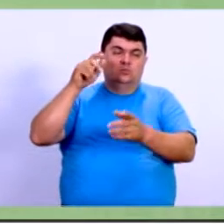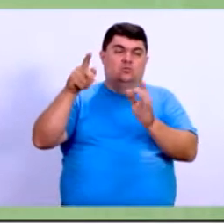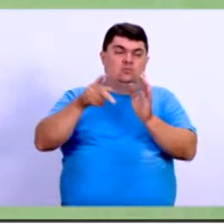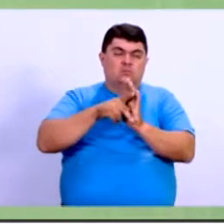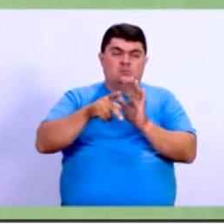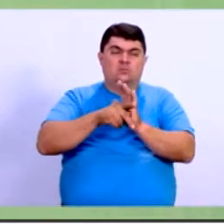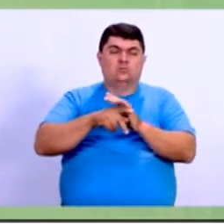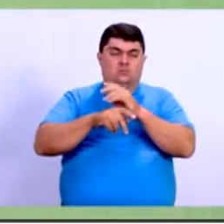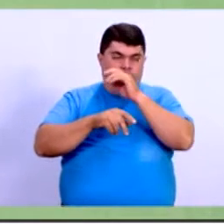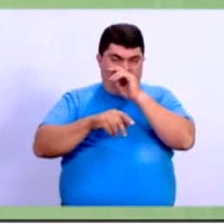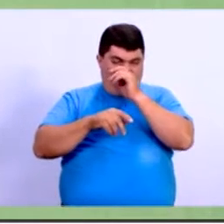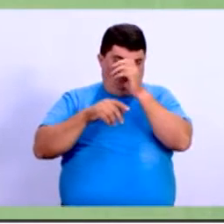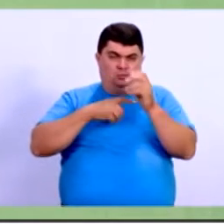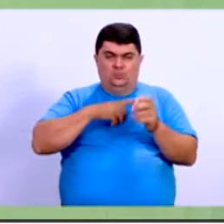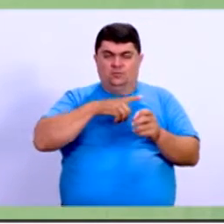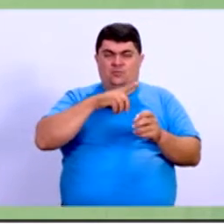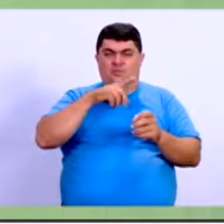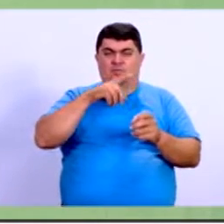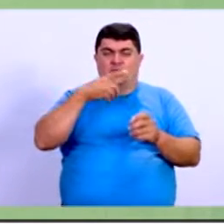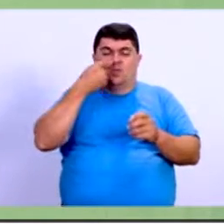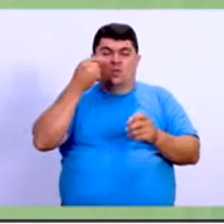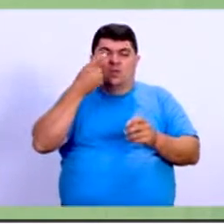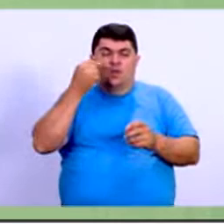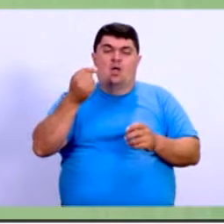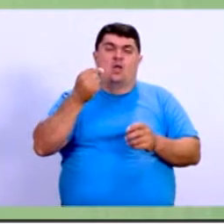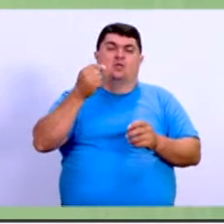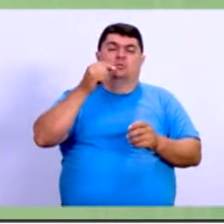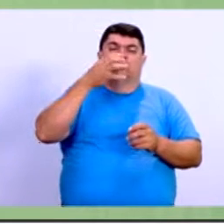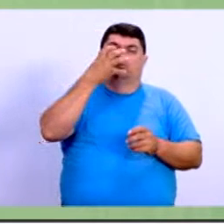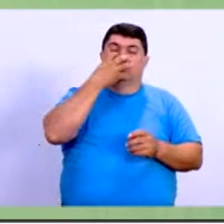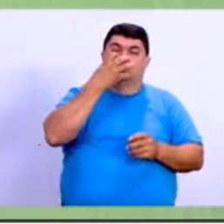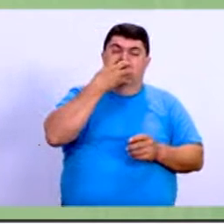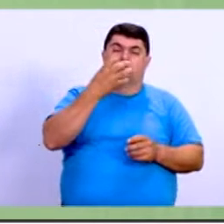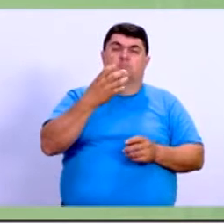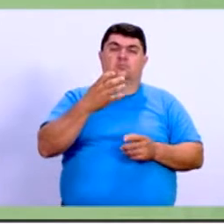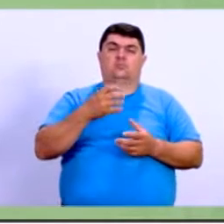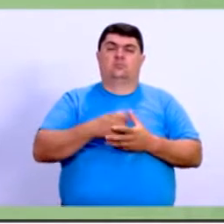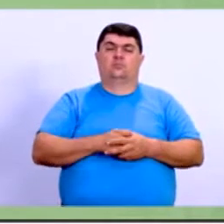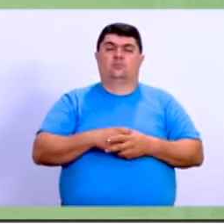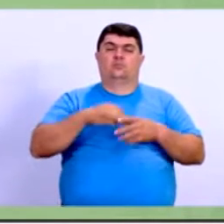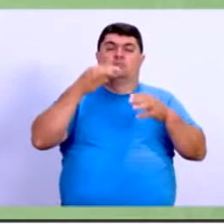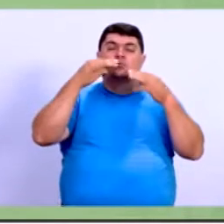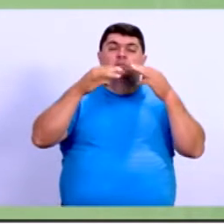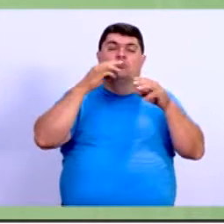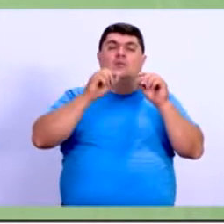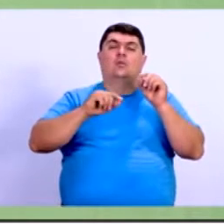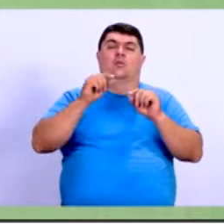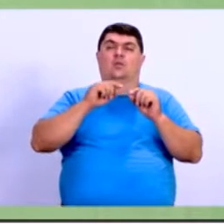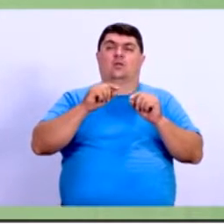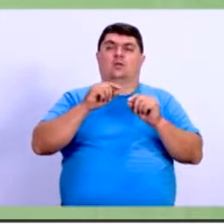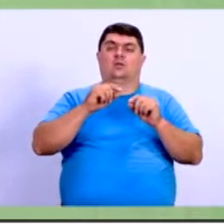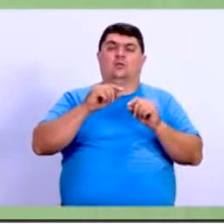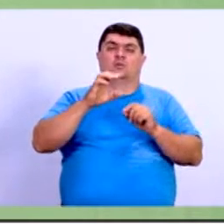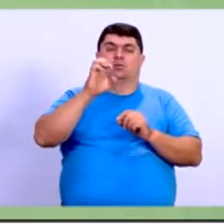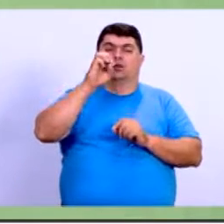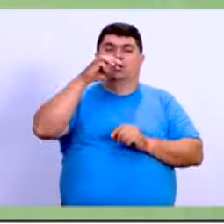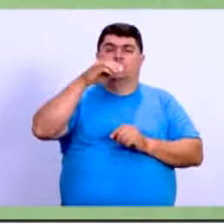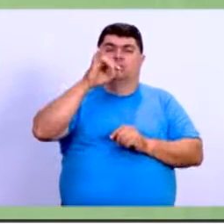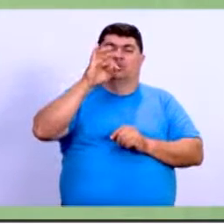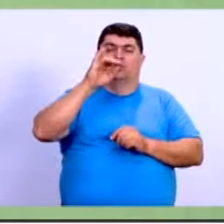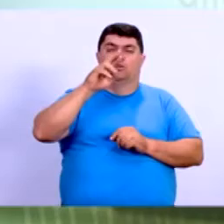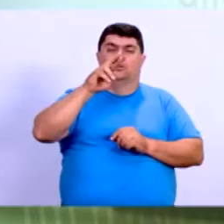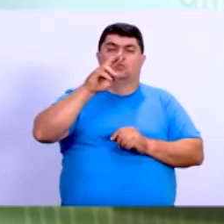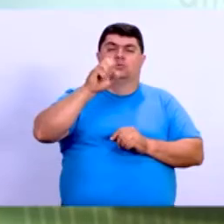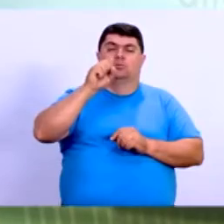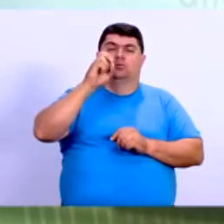gente fala, cachorro late, gato mia, certo? Então, o nosso método é emitir som.